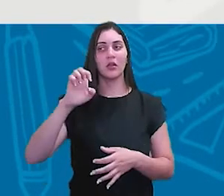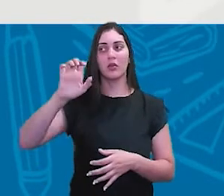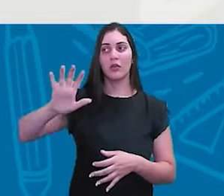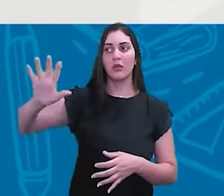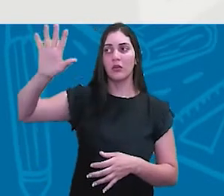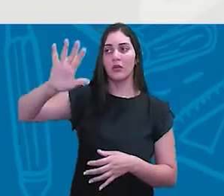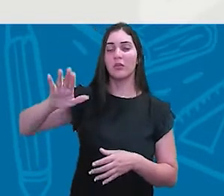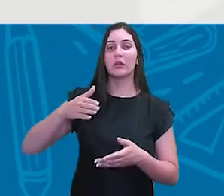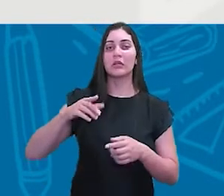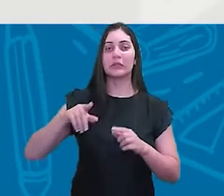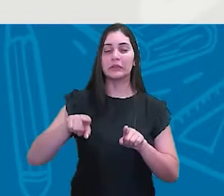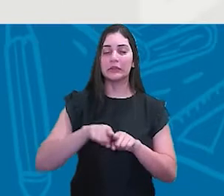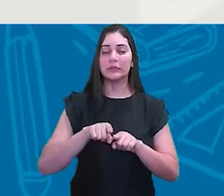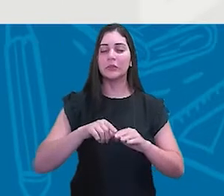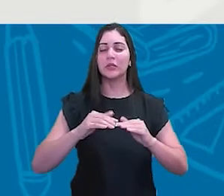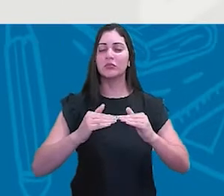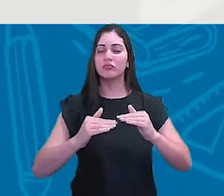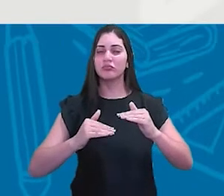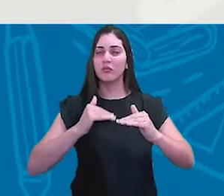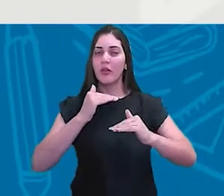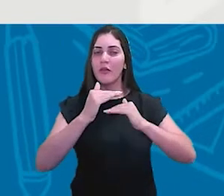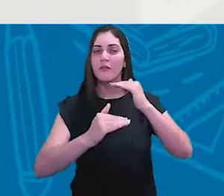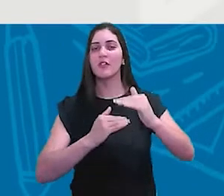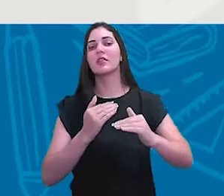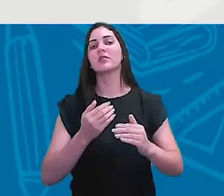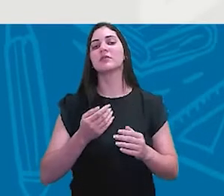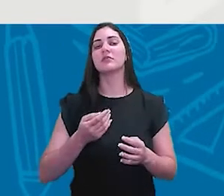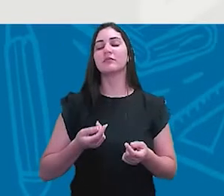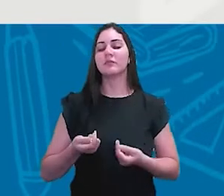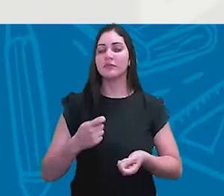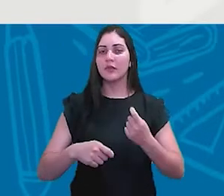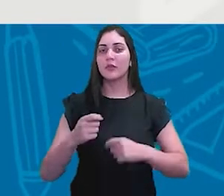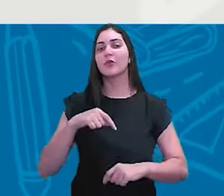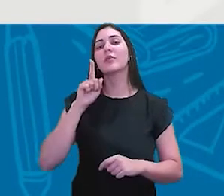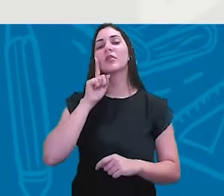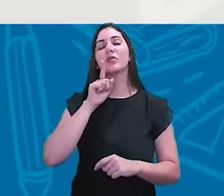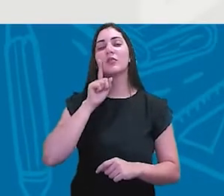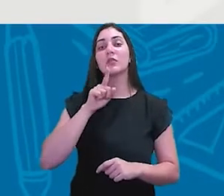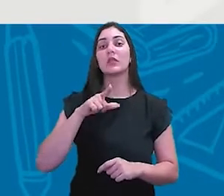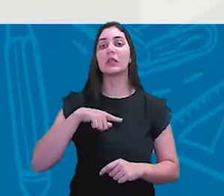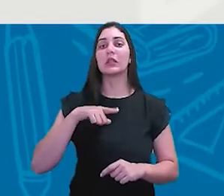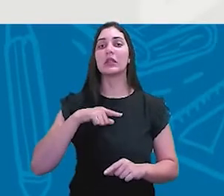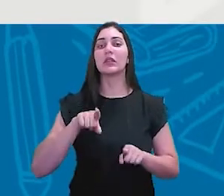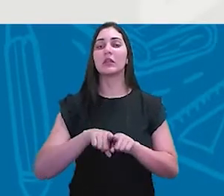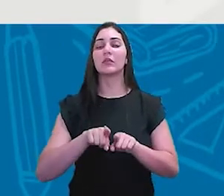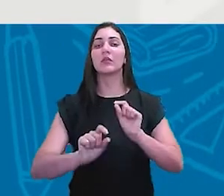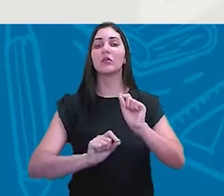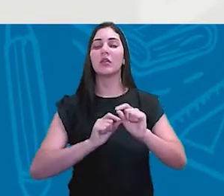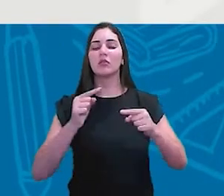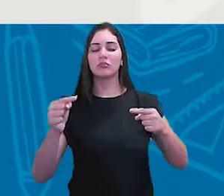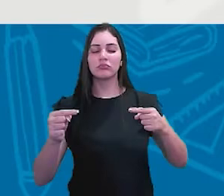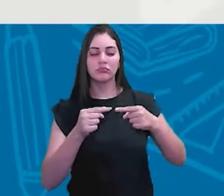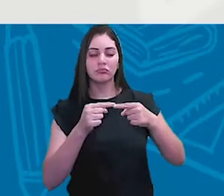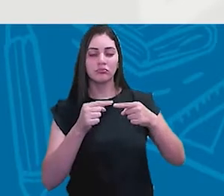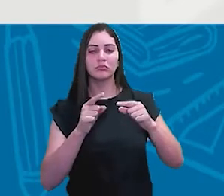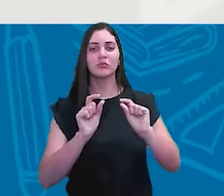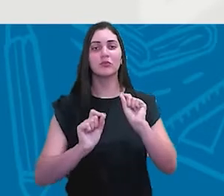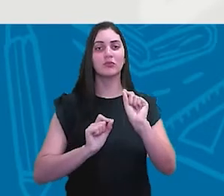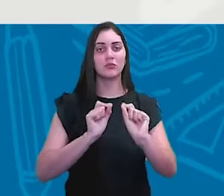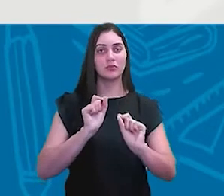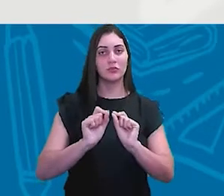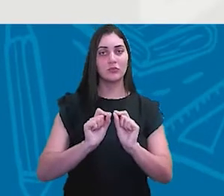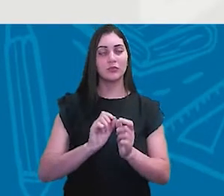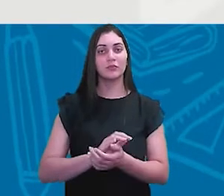Estados Unidos e dos países mais desenvolvidos, né? E também ele tinha também os objetivos, né,